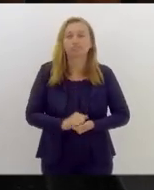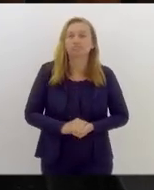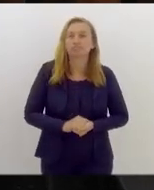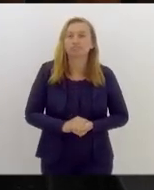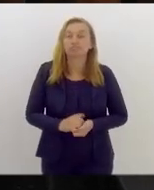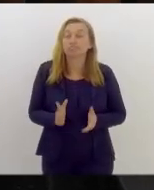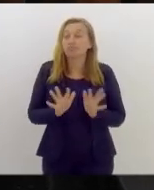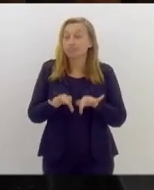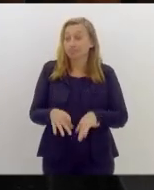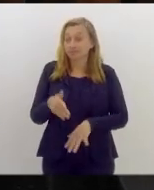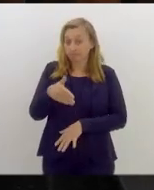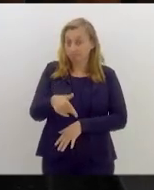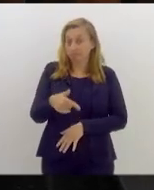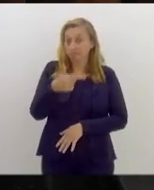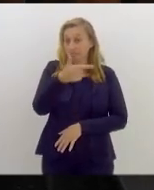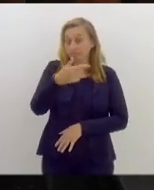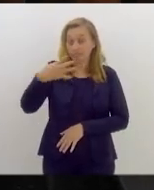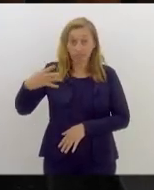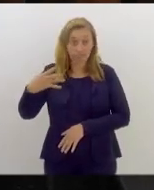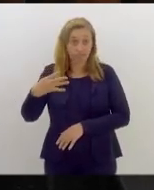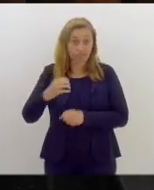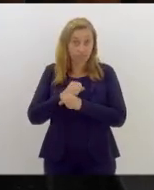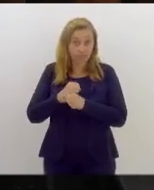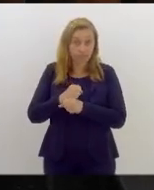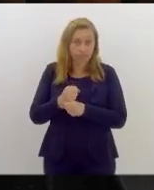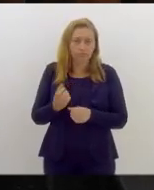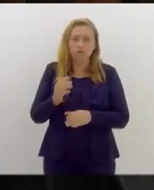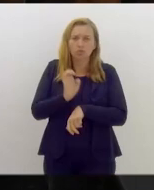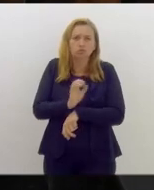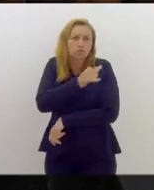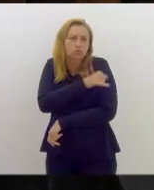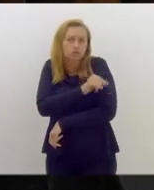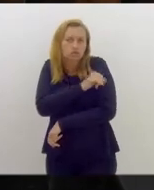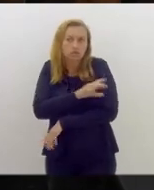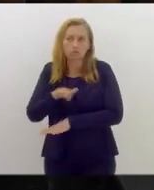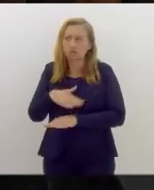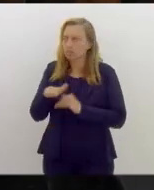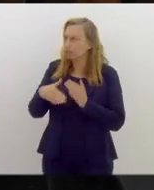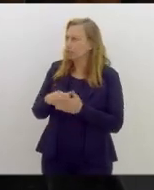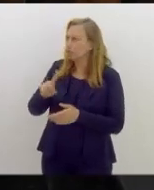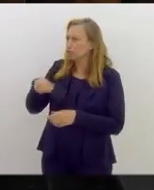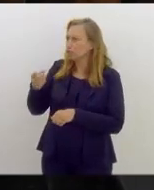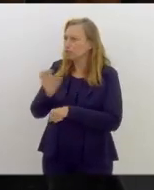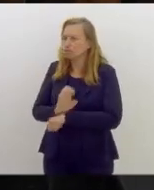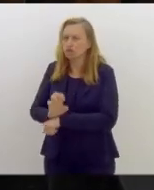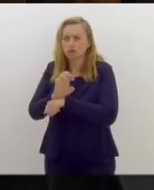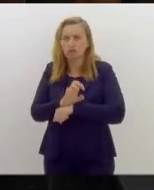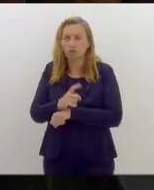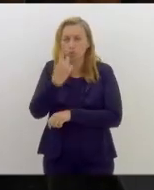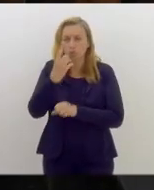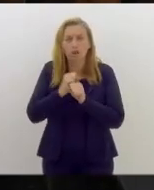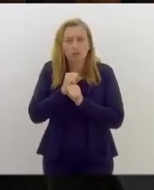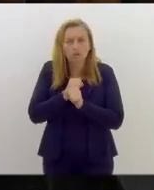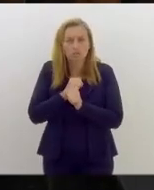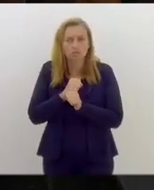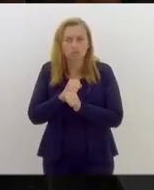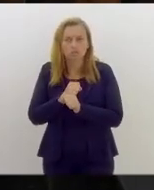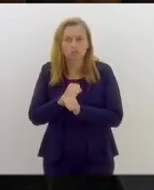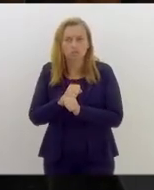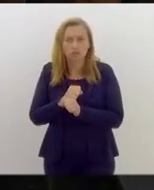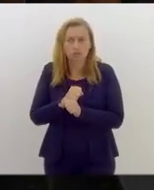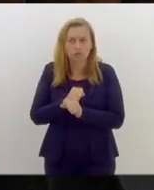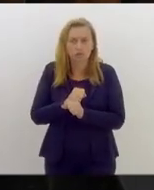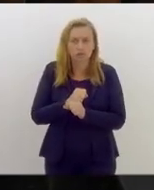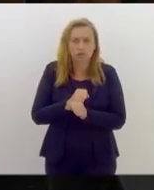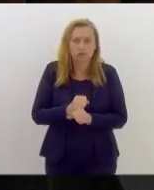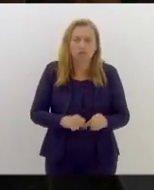vai acabar agora em junho de 24. E o Estado do Rio de Janeiro, como todos os estados brasileiros, tinha 1 ano desde a